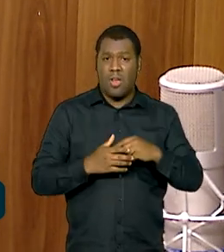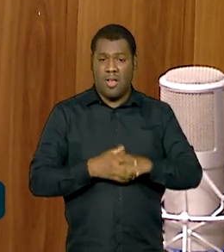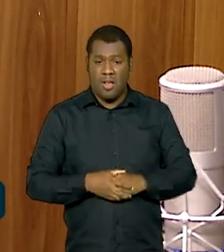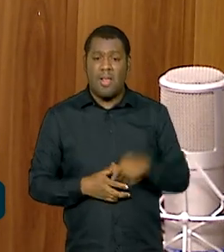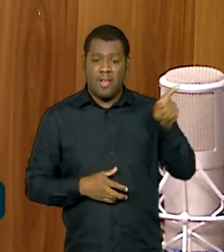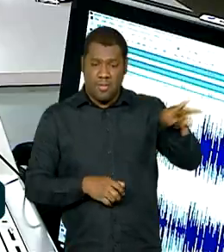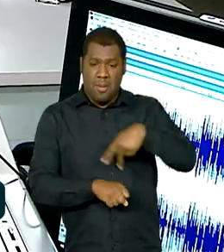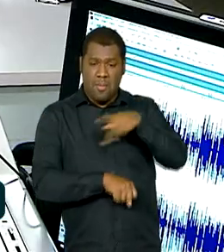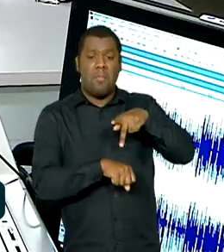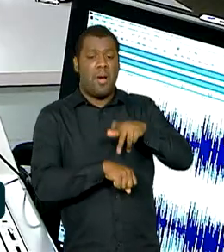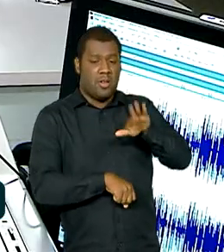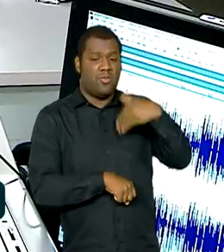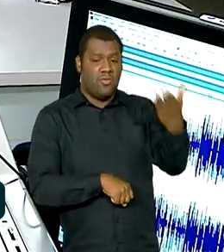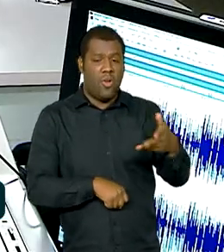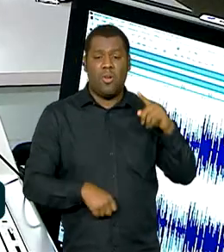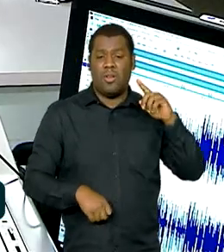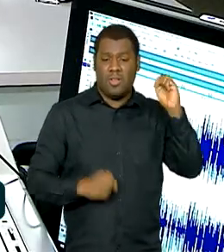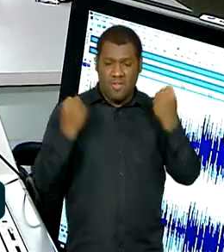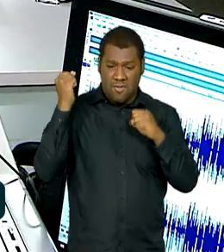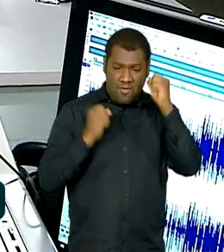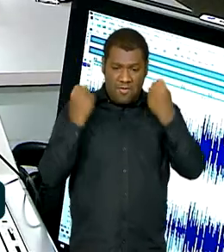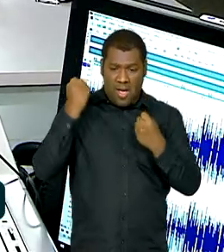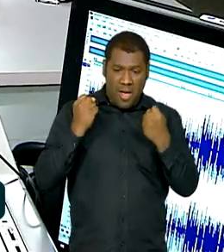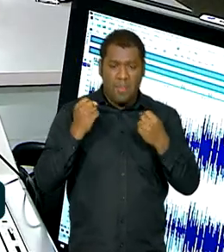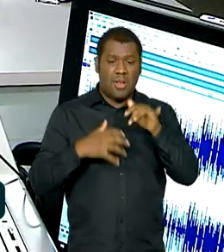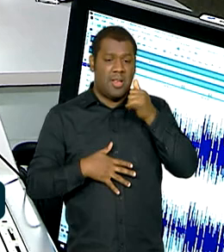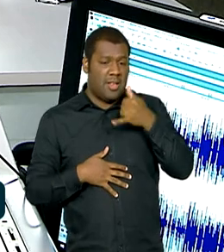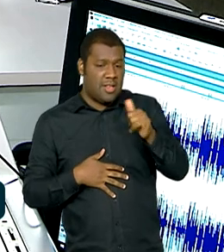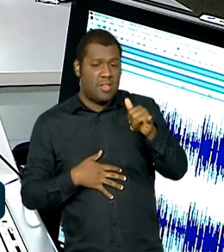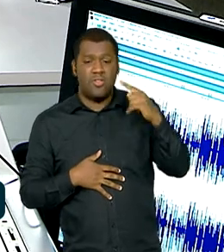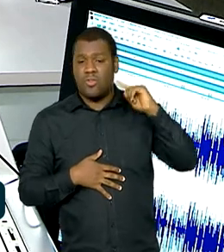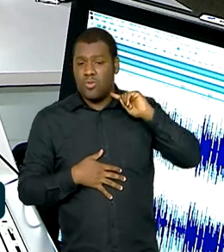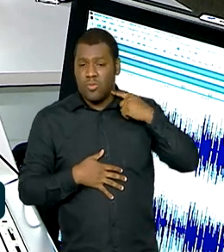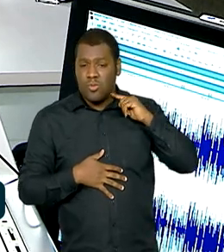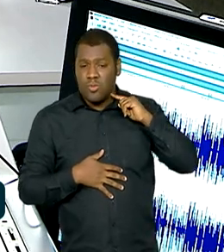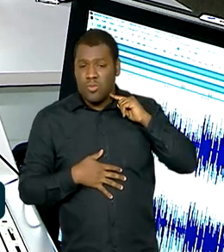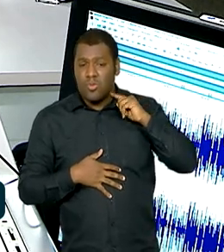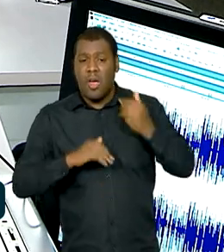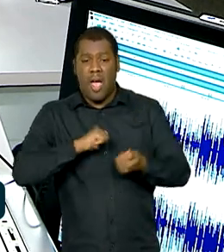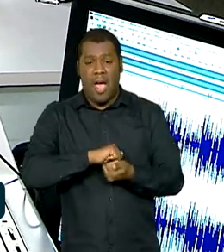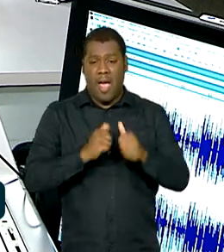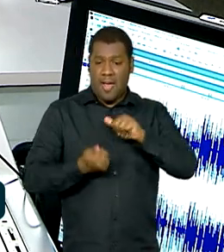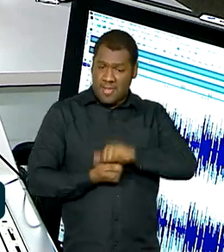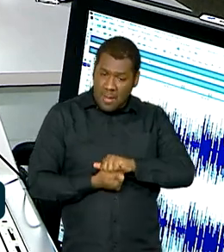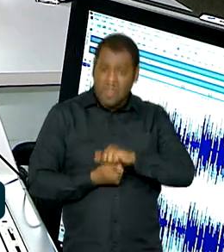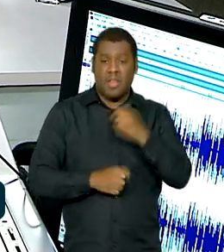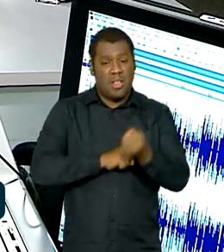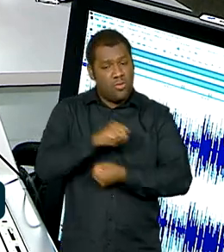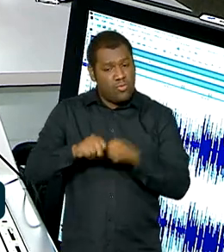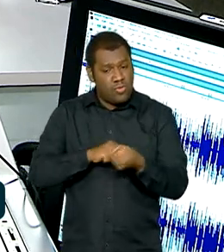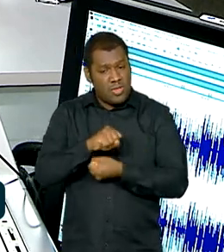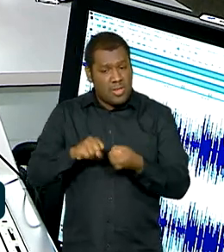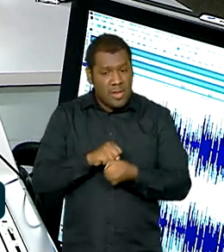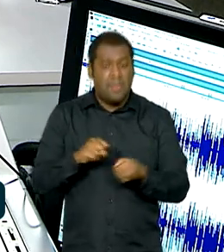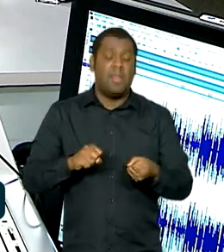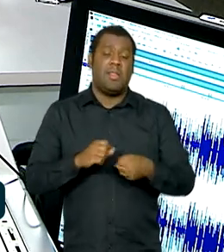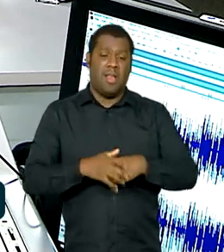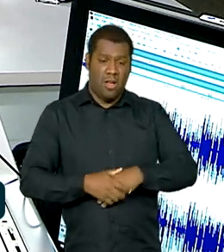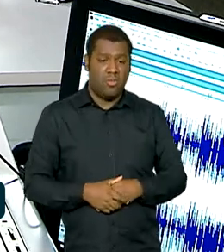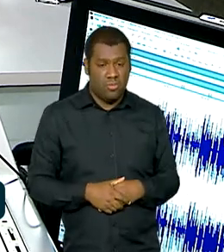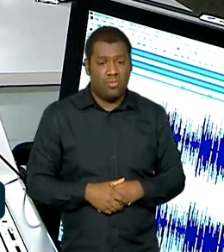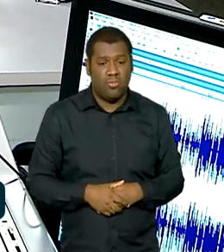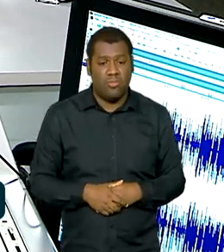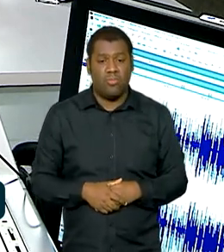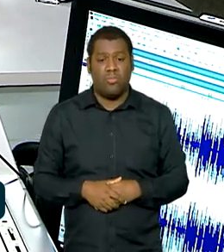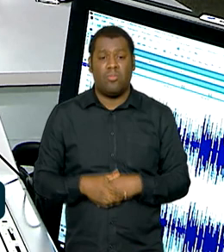energética que tem o seu condão ambiental na questão da sustentabilidade não se discute mais isso já